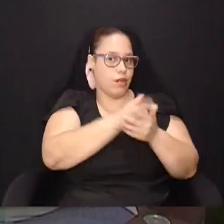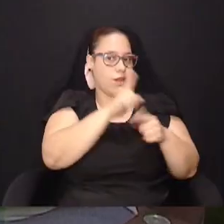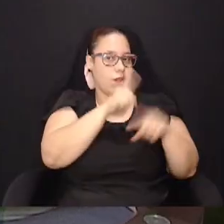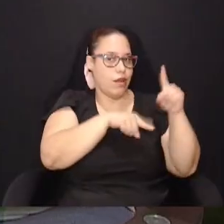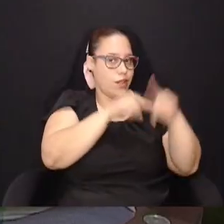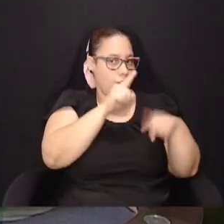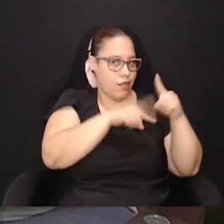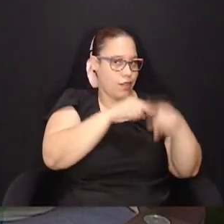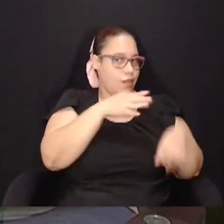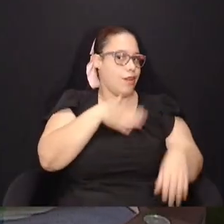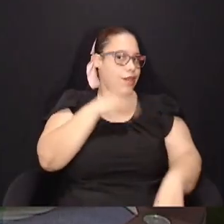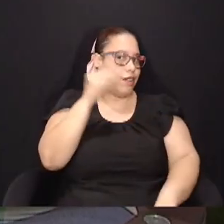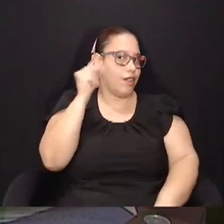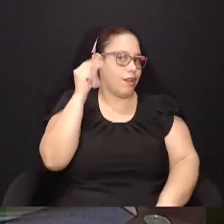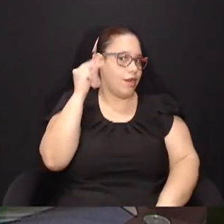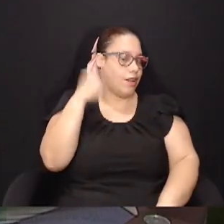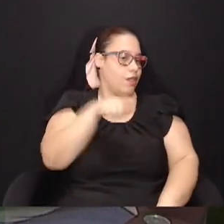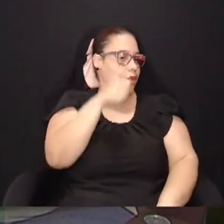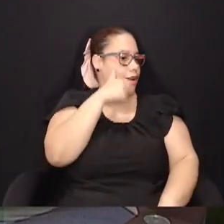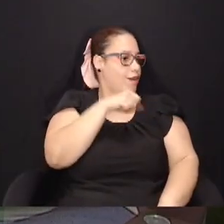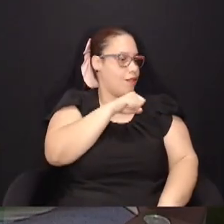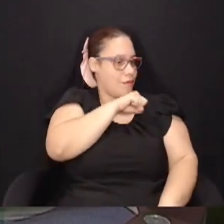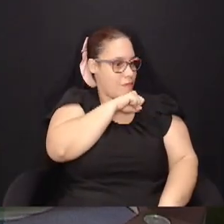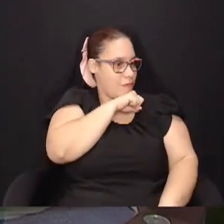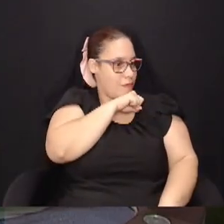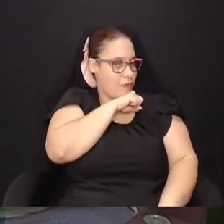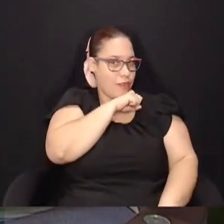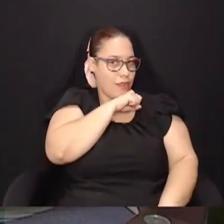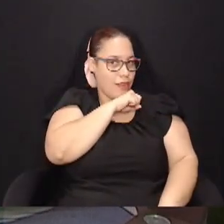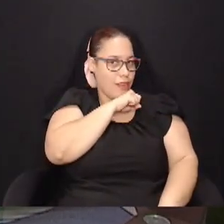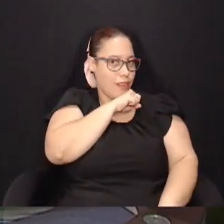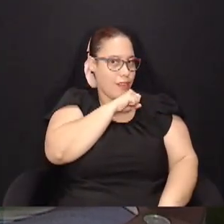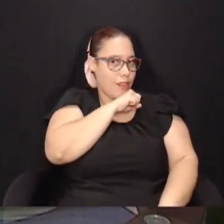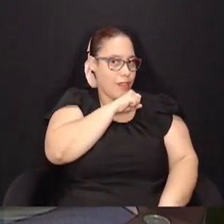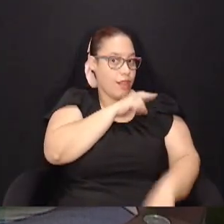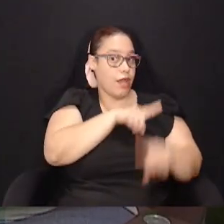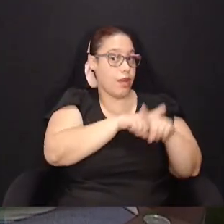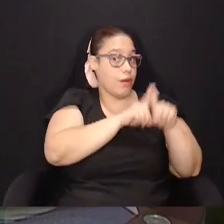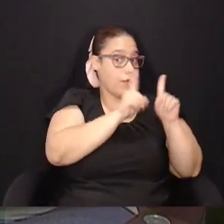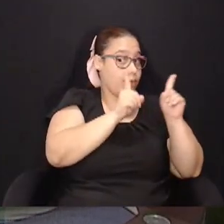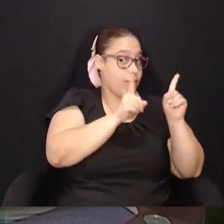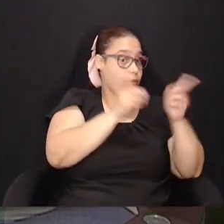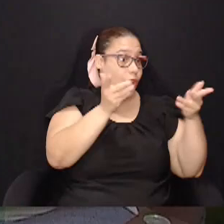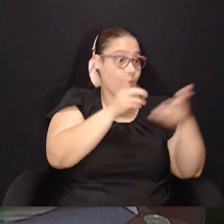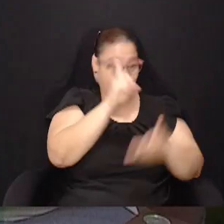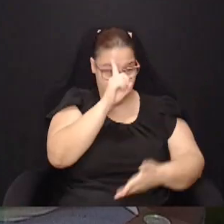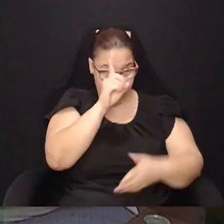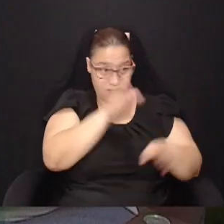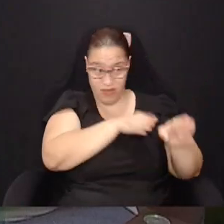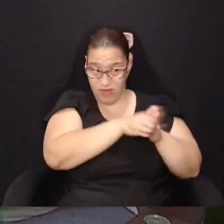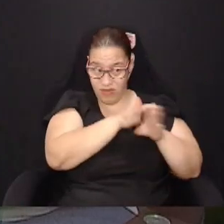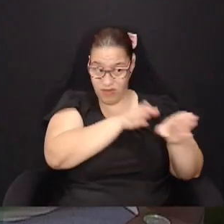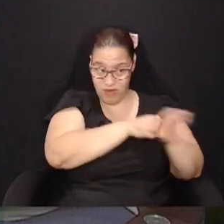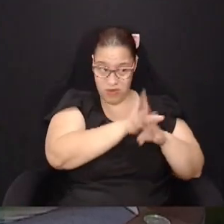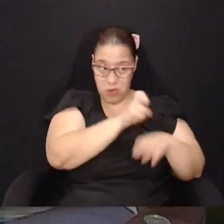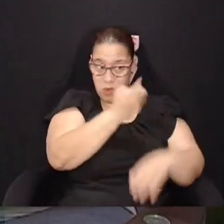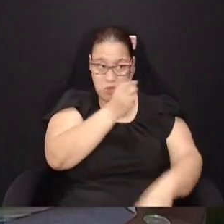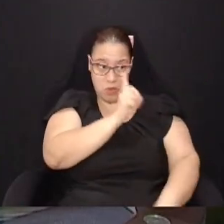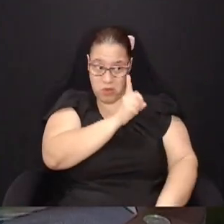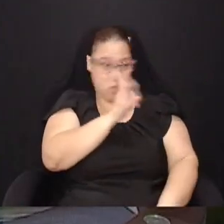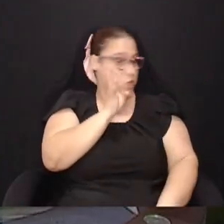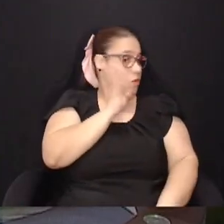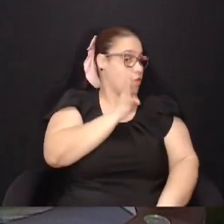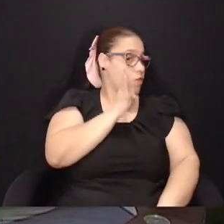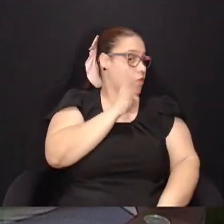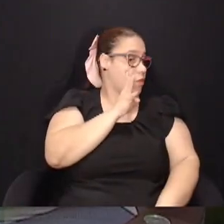época, eu ia com a minha mãe. Eu dava dor de cabeça para ela, Eli. Mas hoje em dia é recomendado ou não? É legal também para criar uma memória